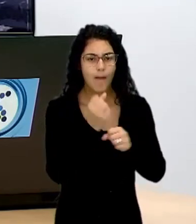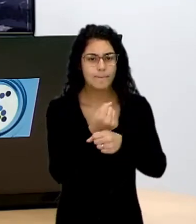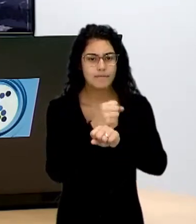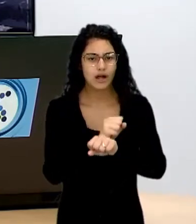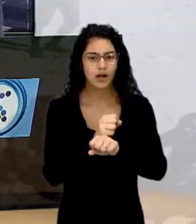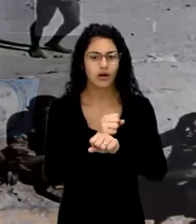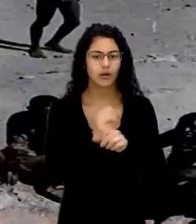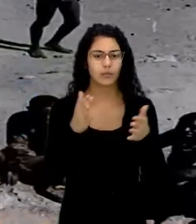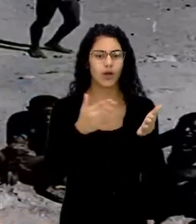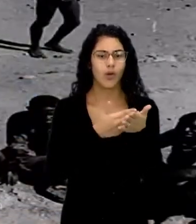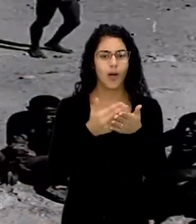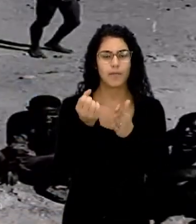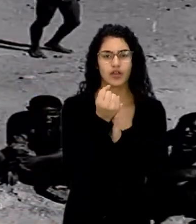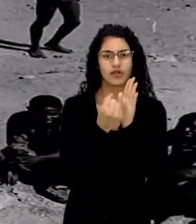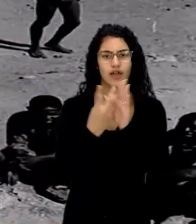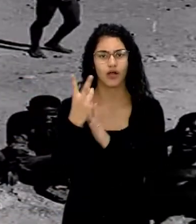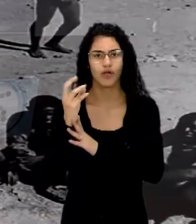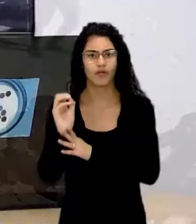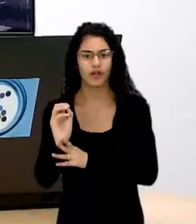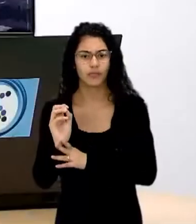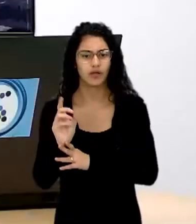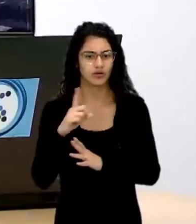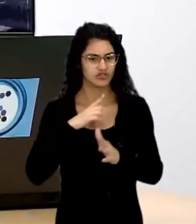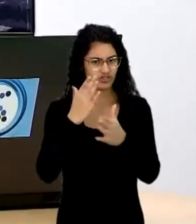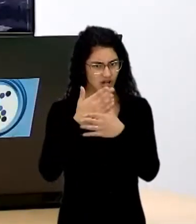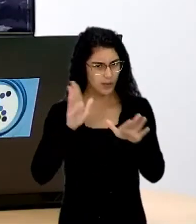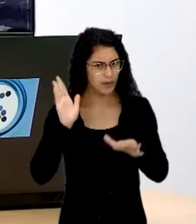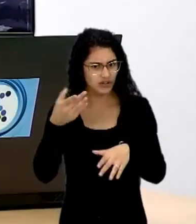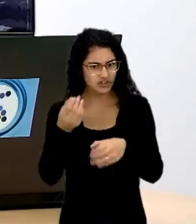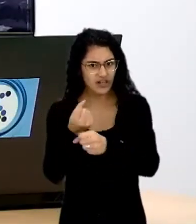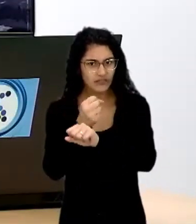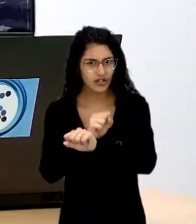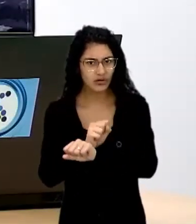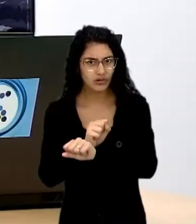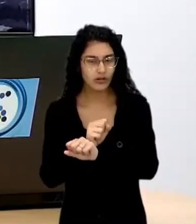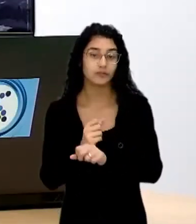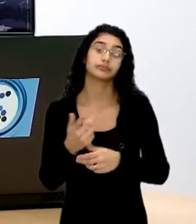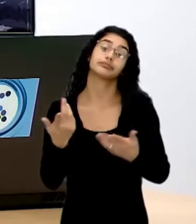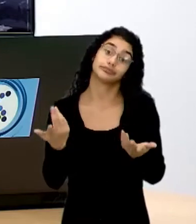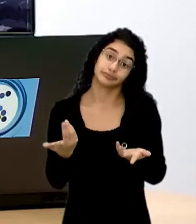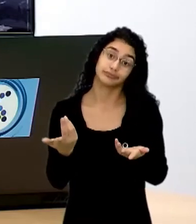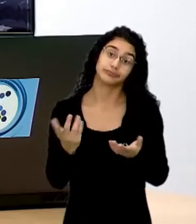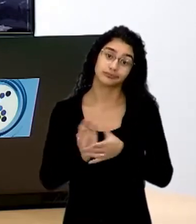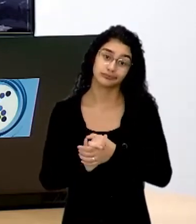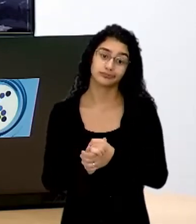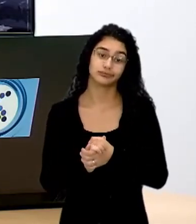aqui, no começo do século XX, mas já não tinha acabado a escravidão? Pois é. Então,